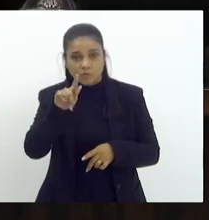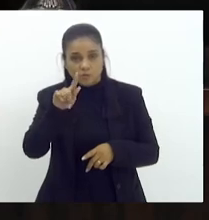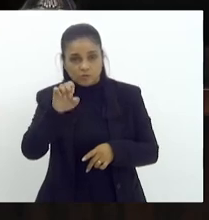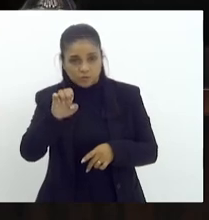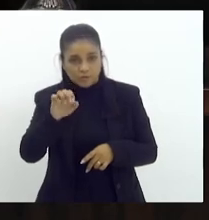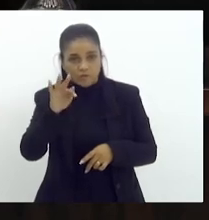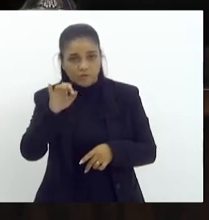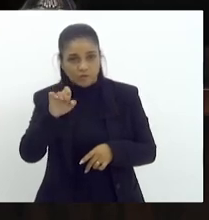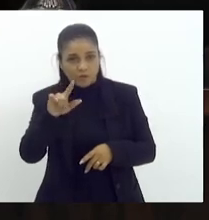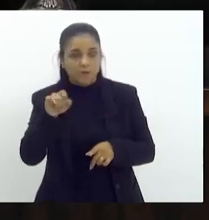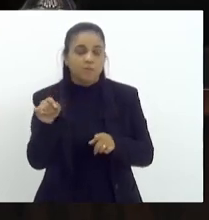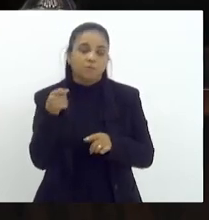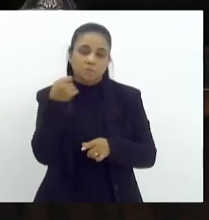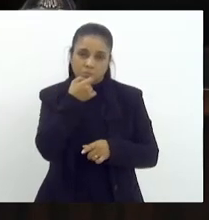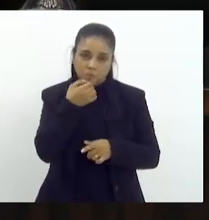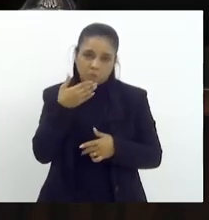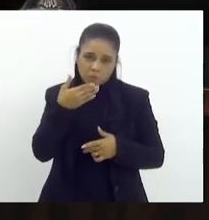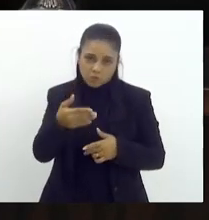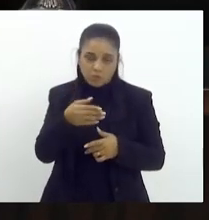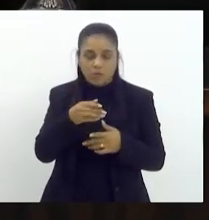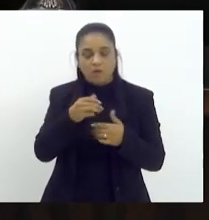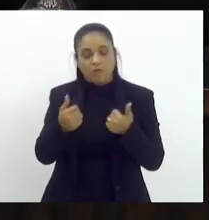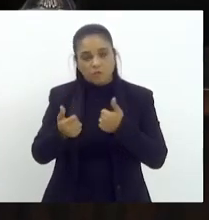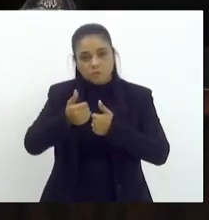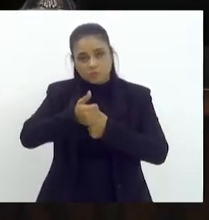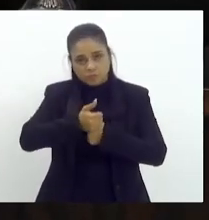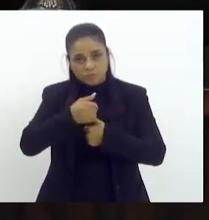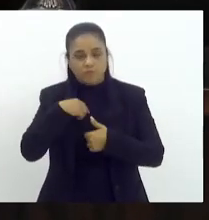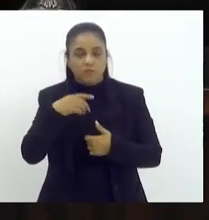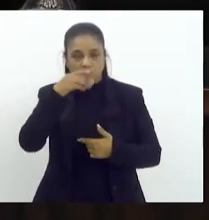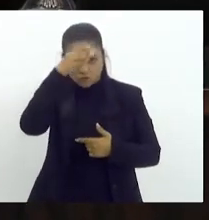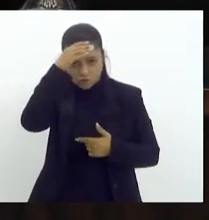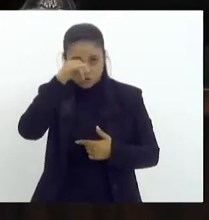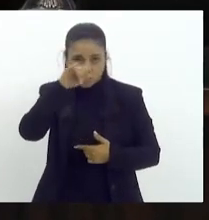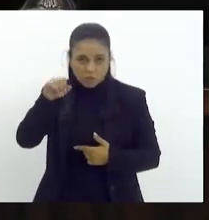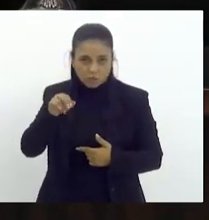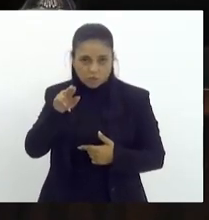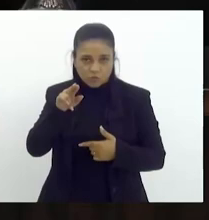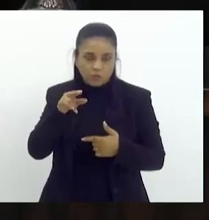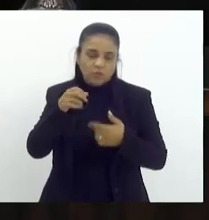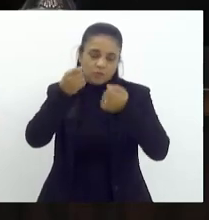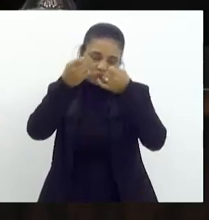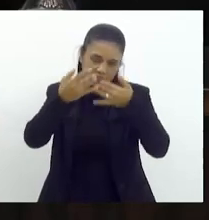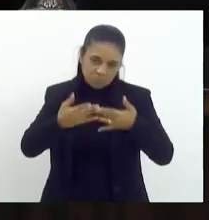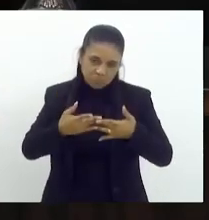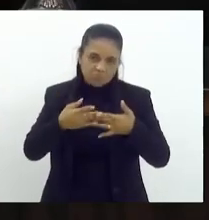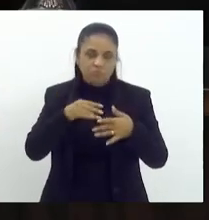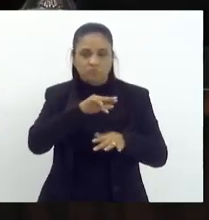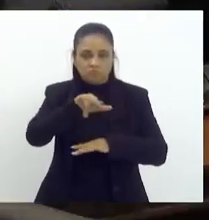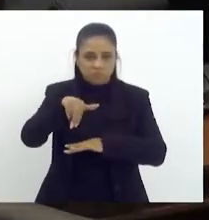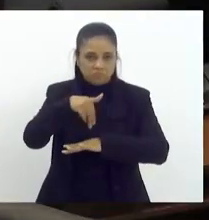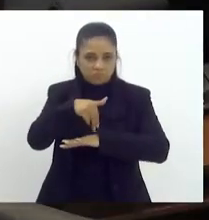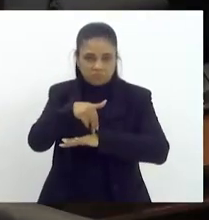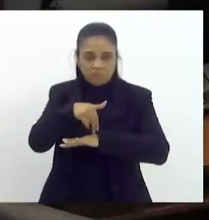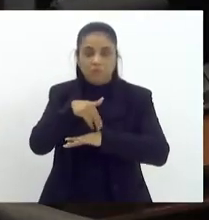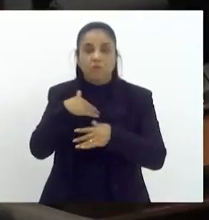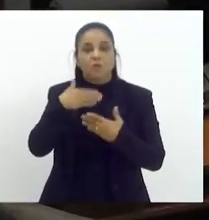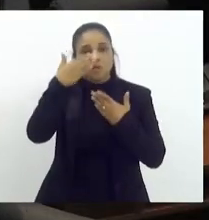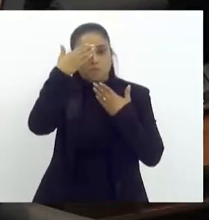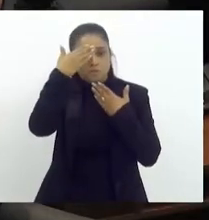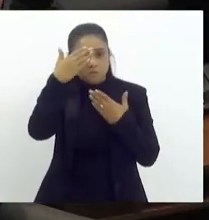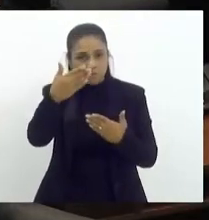em seguida vou passar a presidência aqui para te ajudar e todos conclui com as suas declarações e posicionamentos é obrigado então